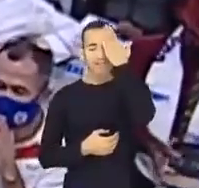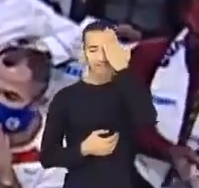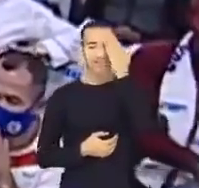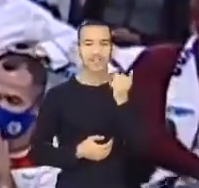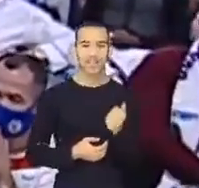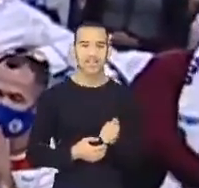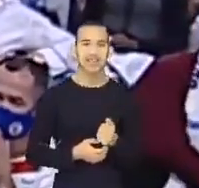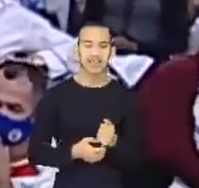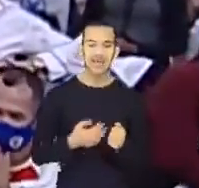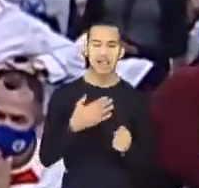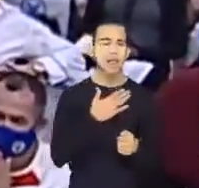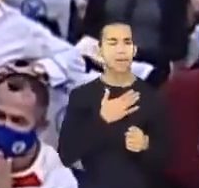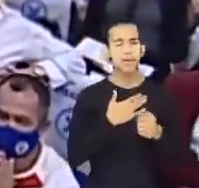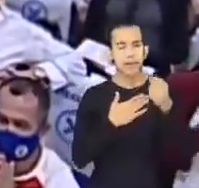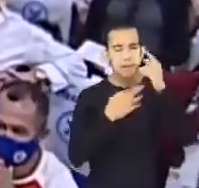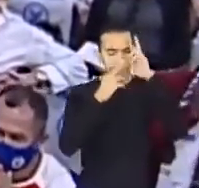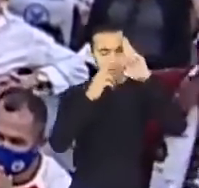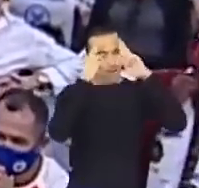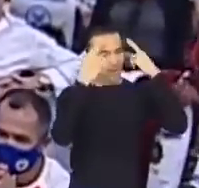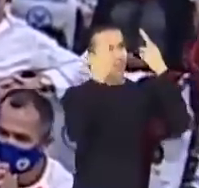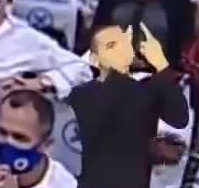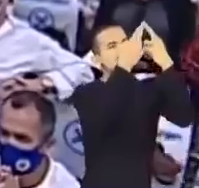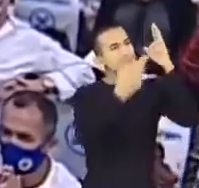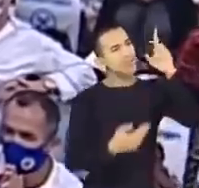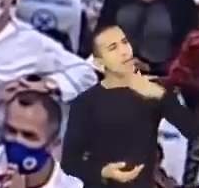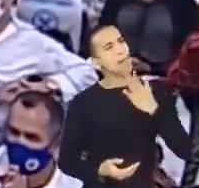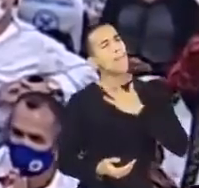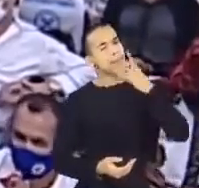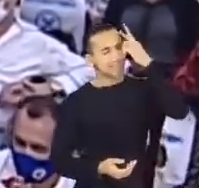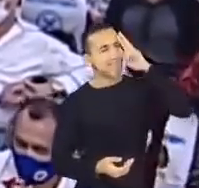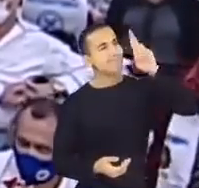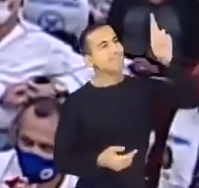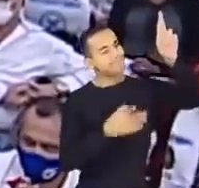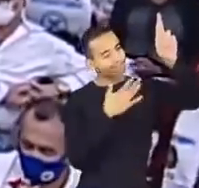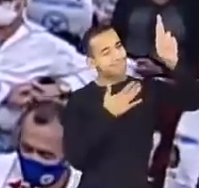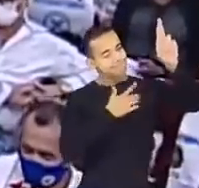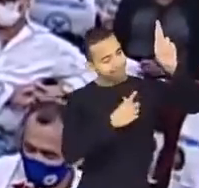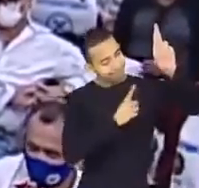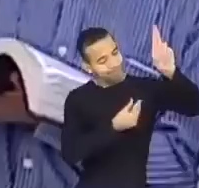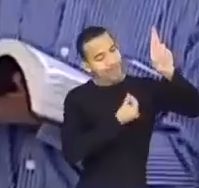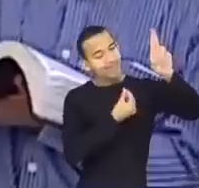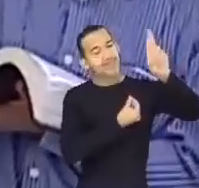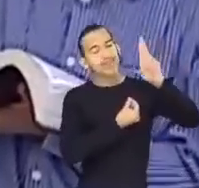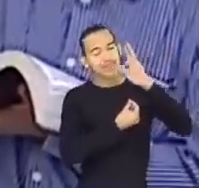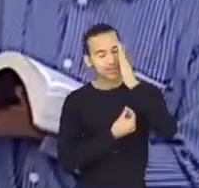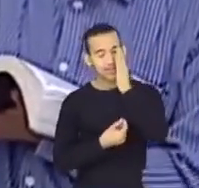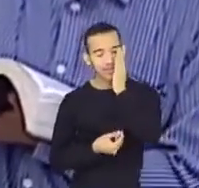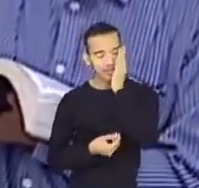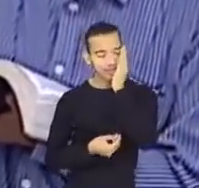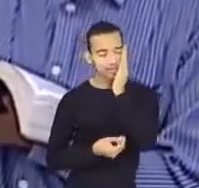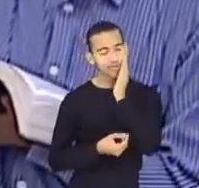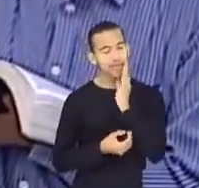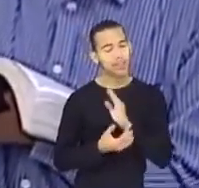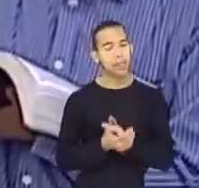Eu sei que meu Redentor, ele vive.